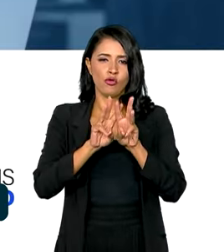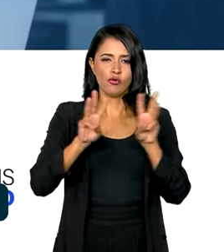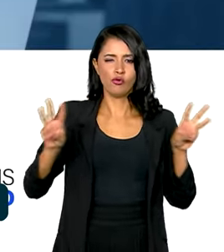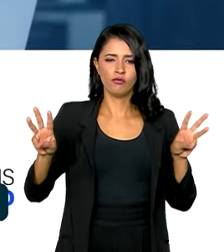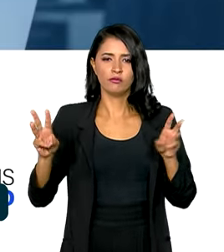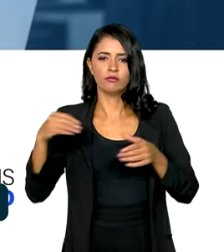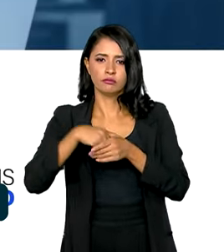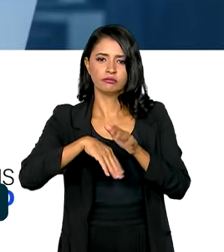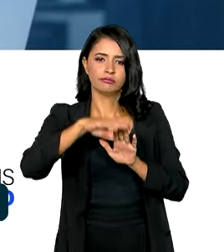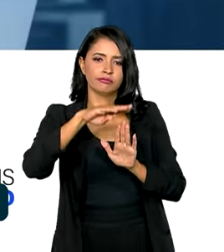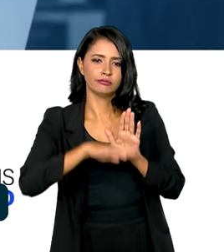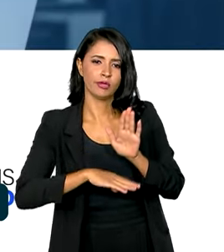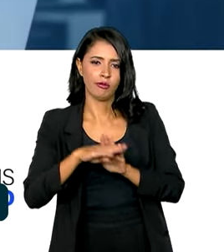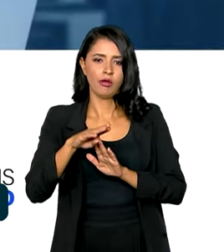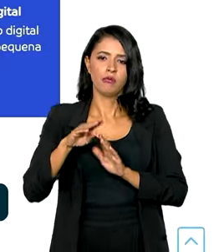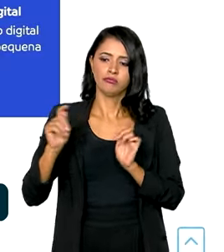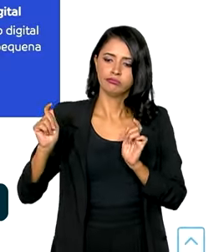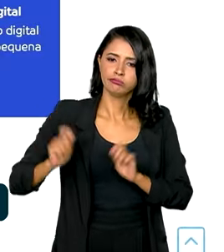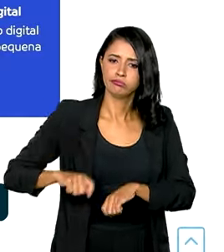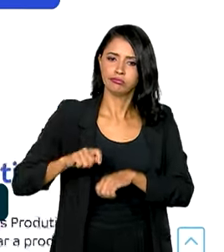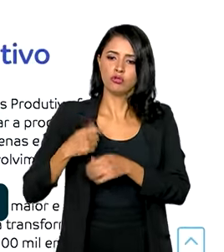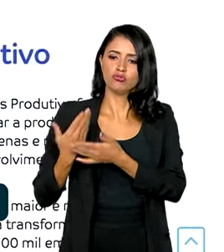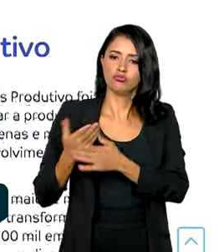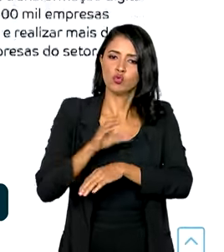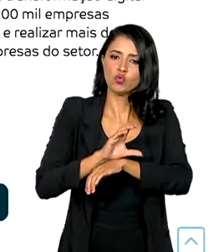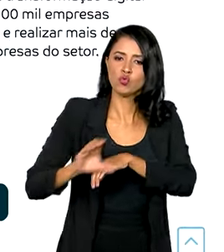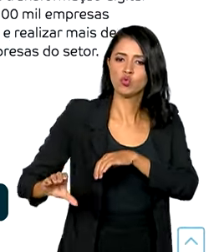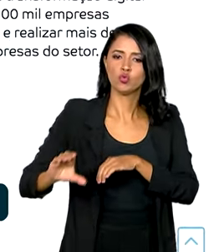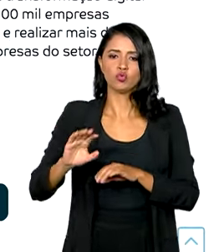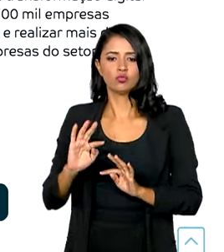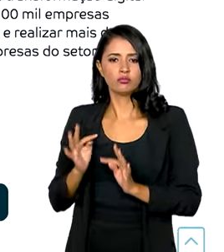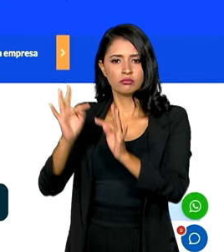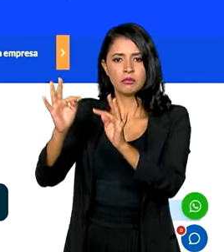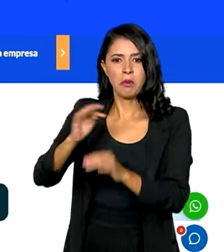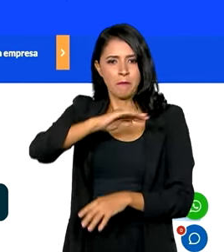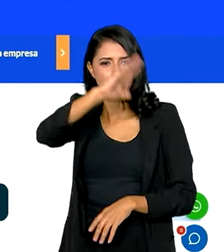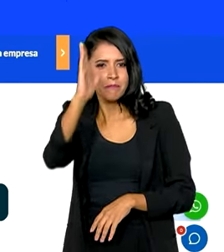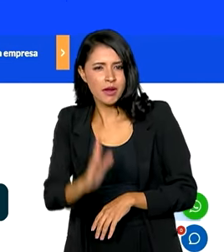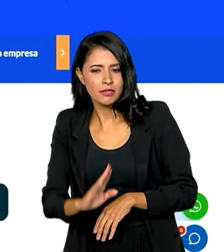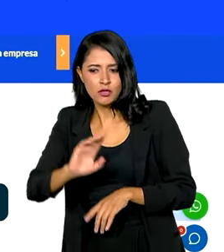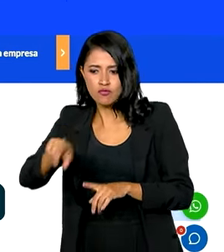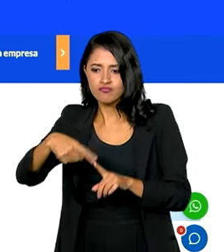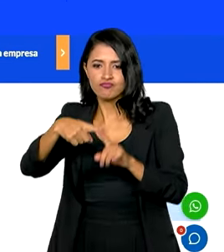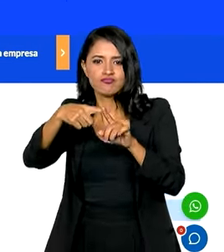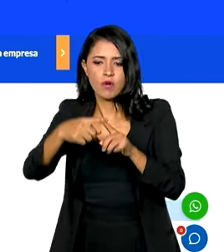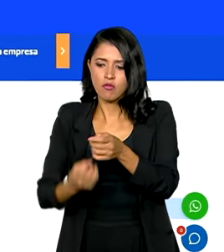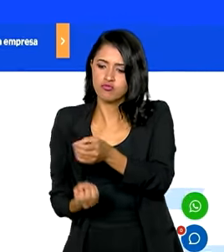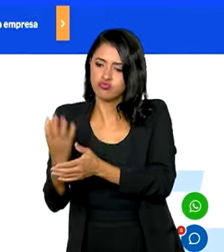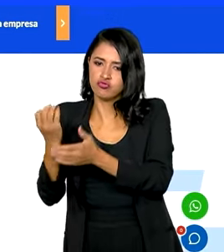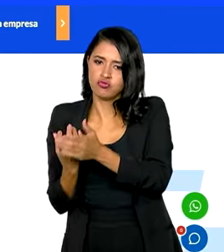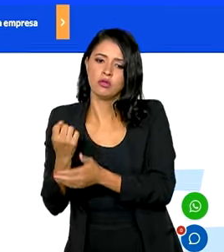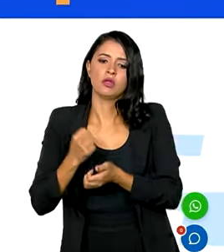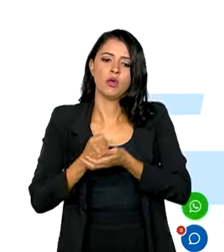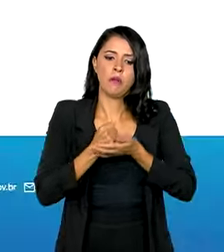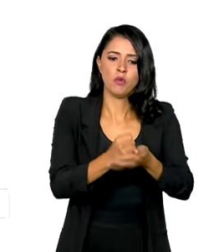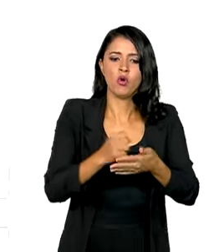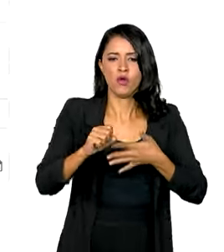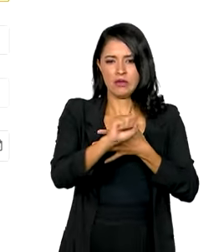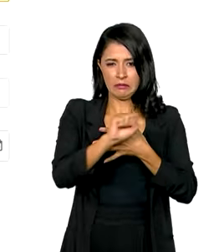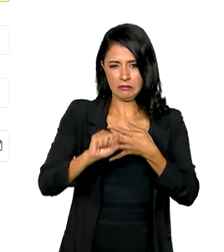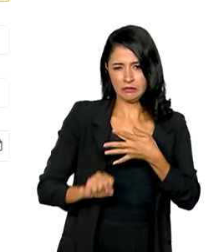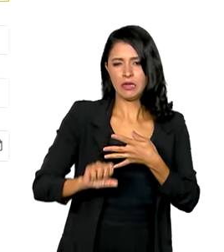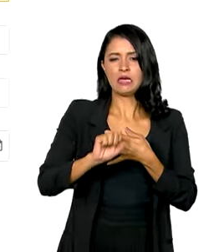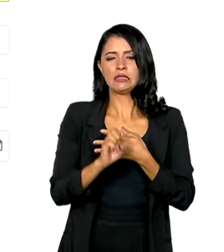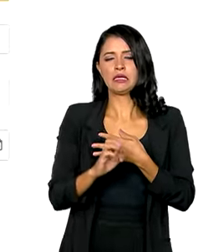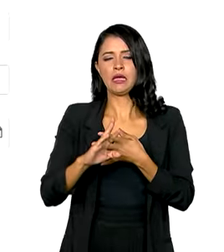reindustrialização tecnológica o Brasil mais produtivo que conta com o apoio do sebrai e Senai a